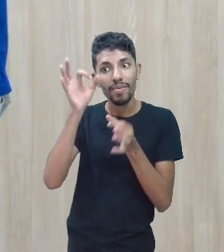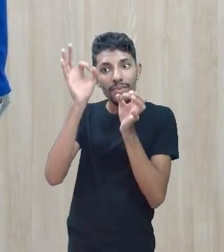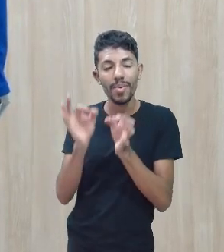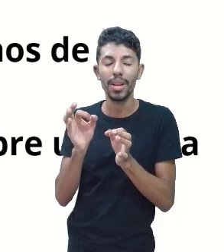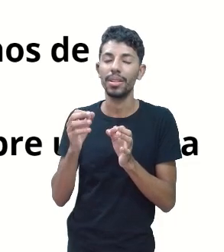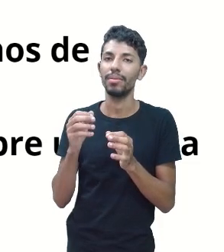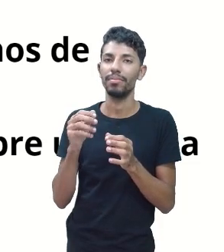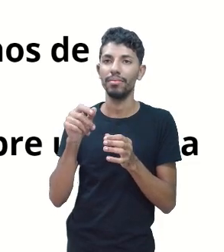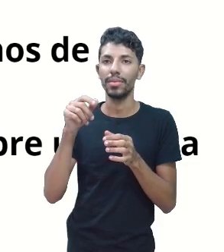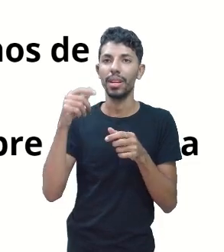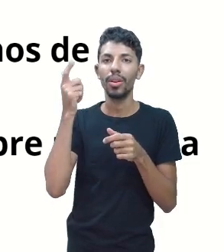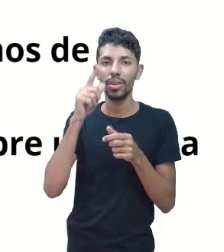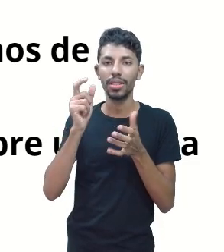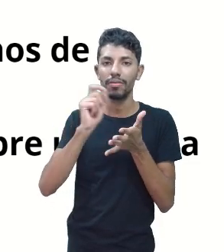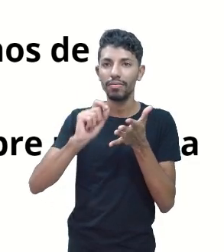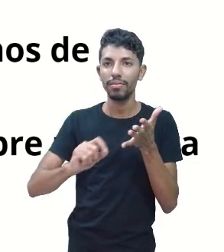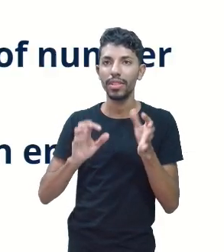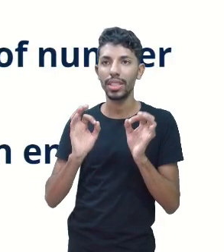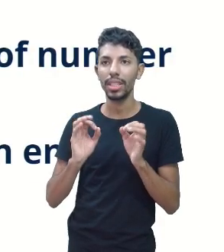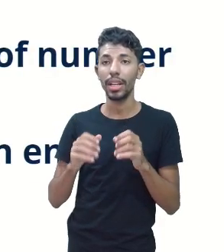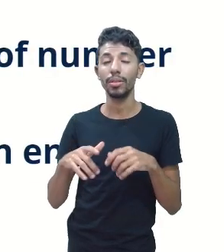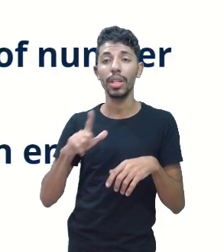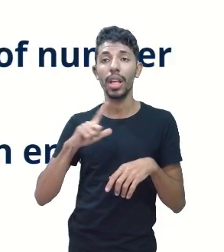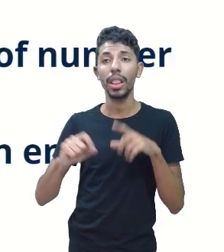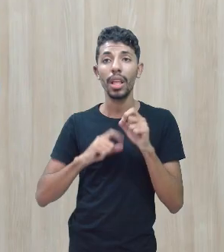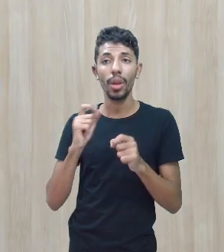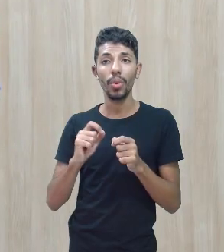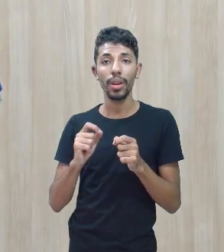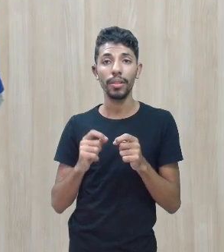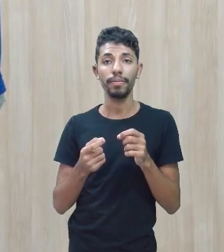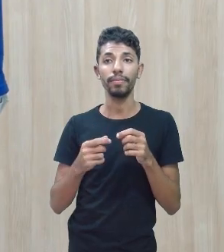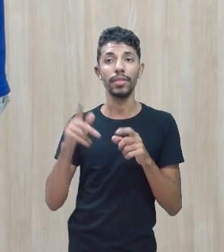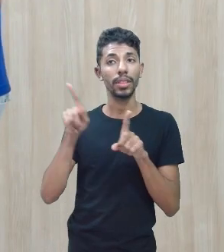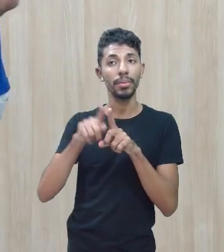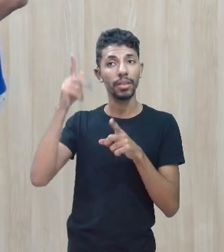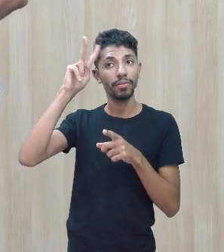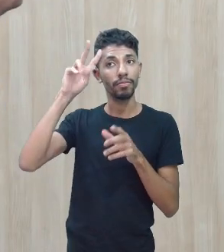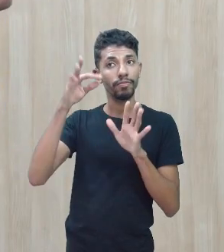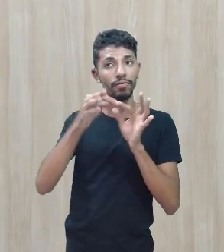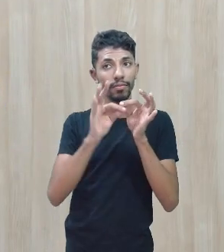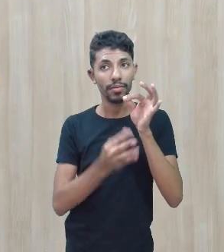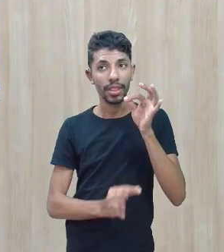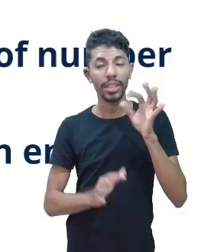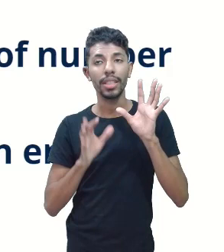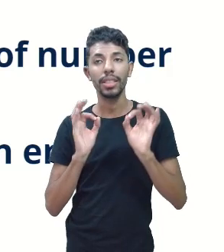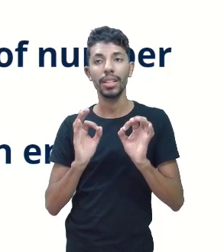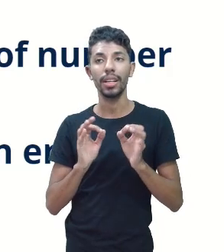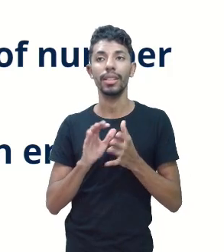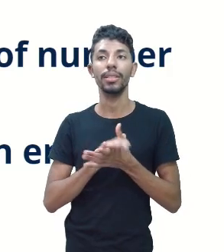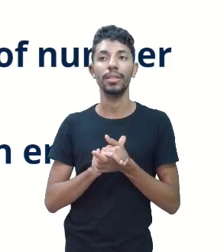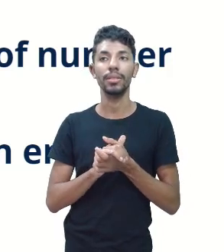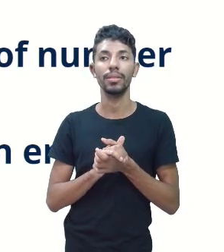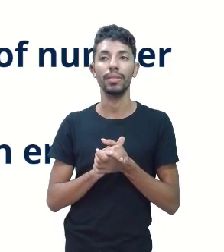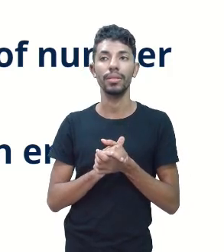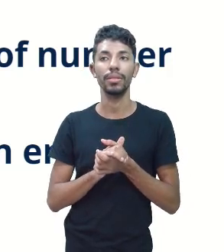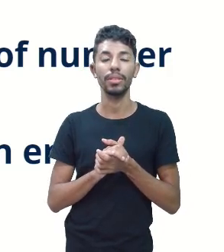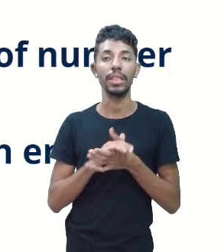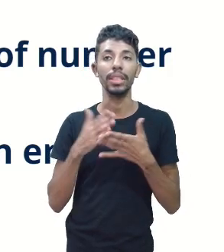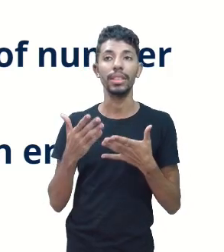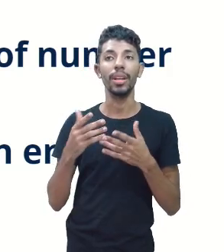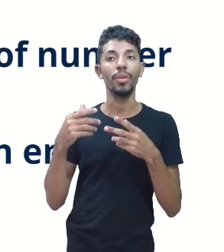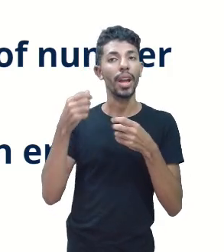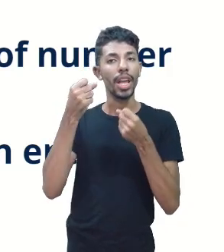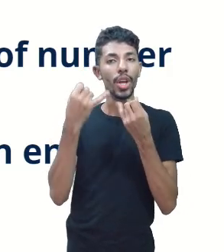enredo com começo e fim sobre um tema. Então, mesma coisa em inglês aí, ó. Micro story,